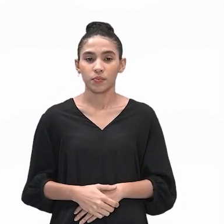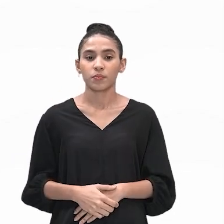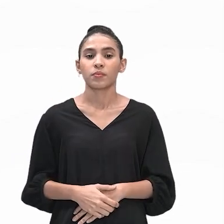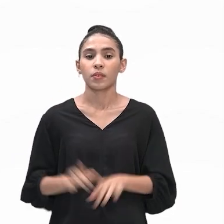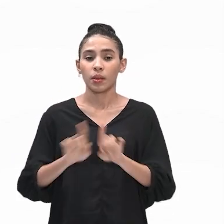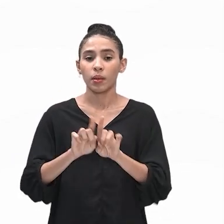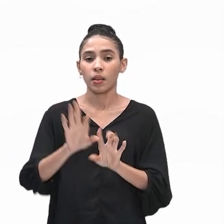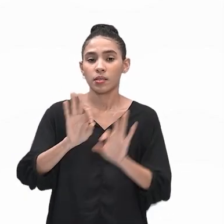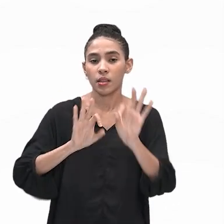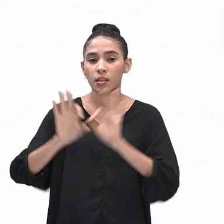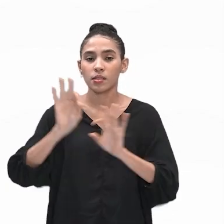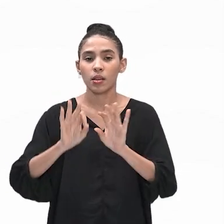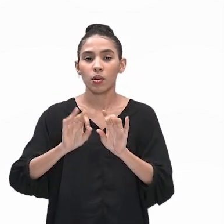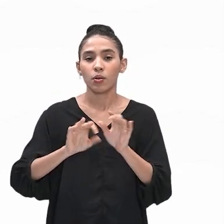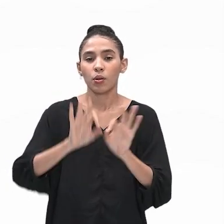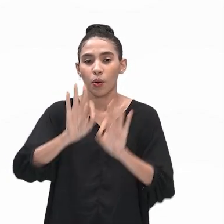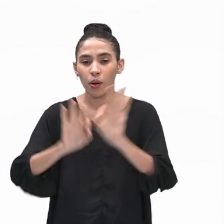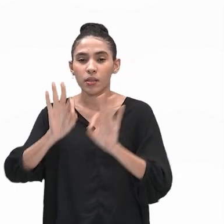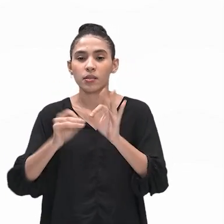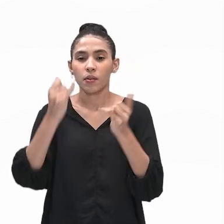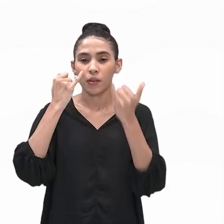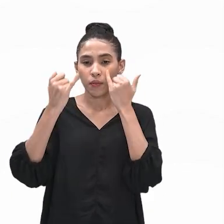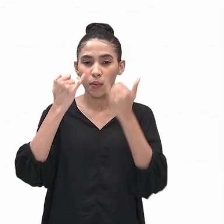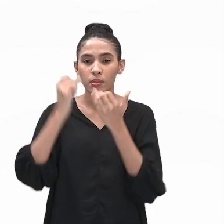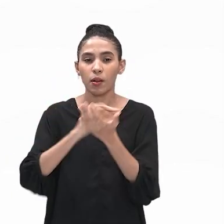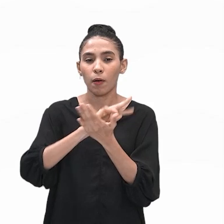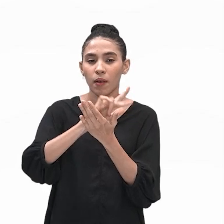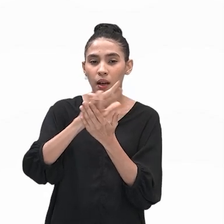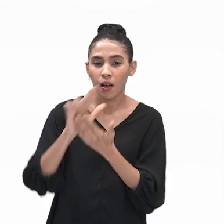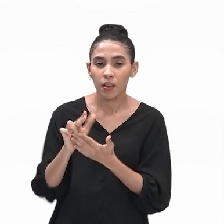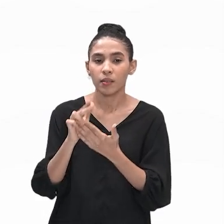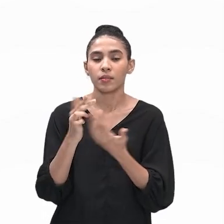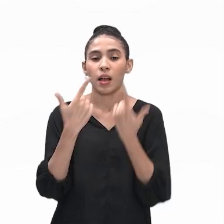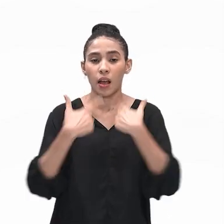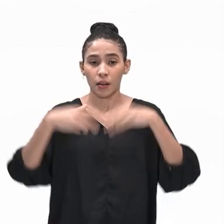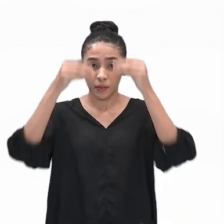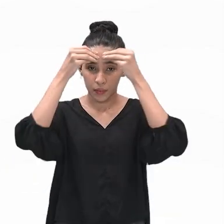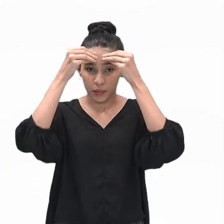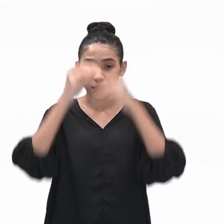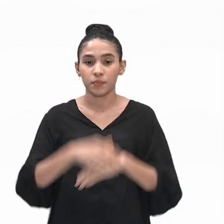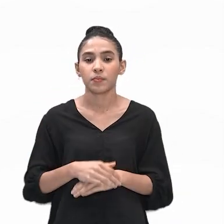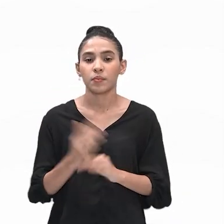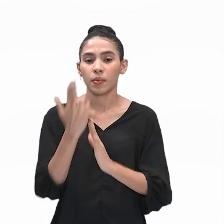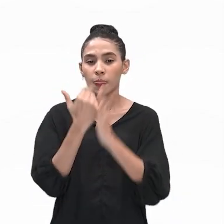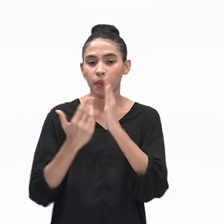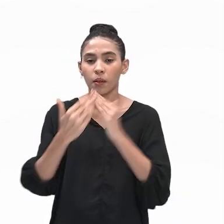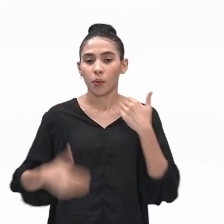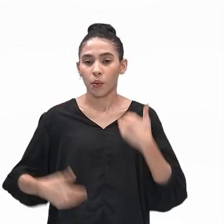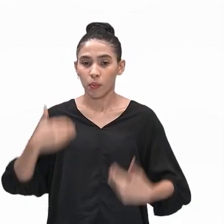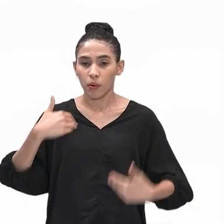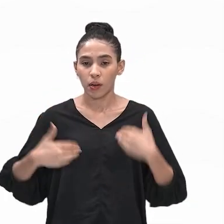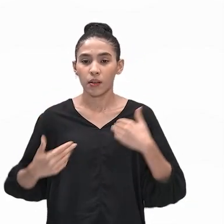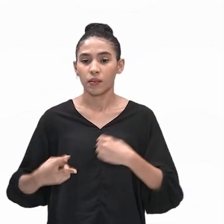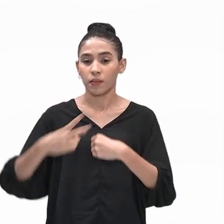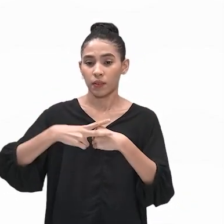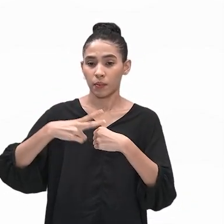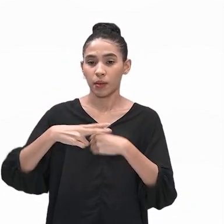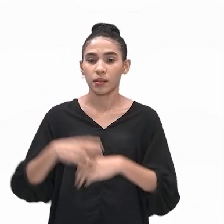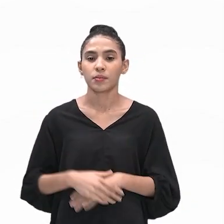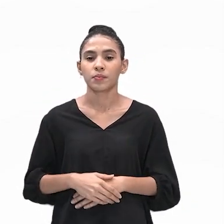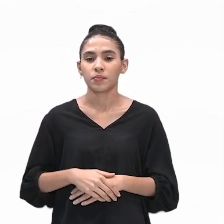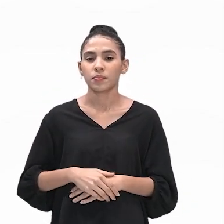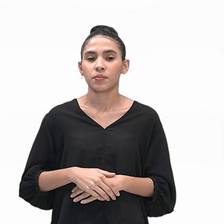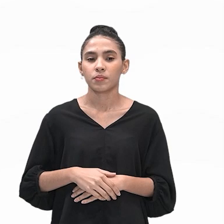seleção e organização de informações nas diversas linguagens artísticas, corporais e verbais para